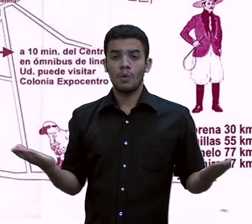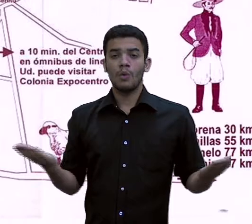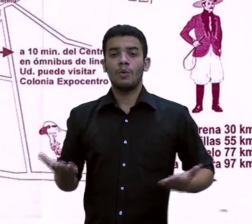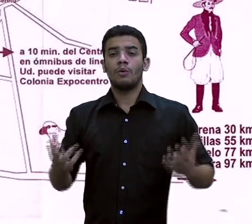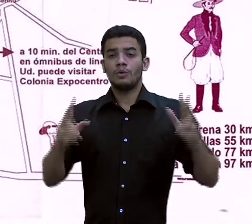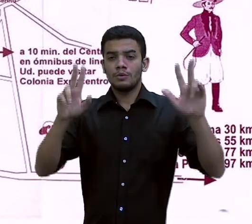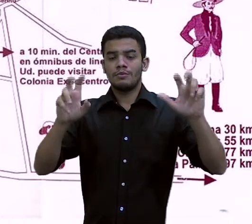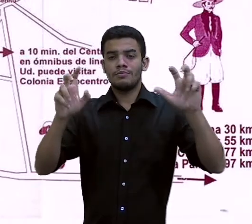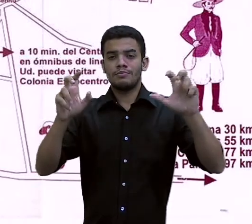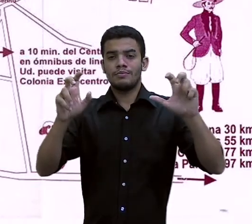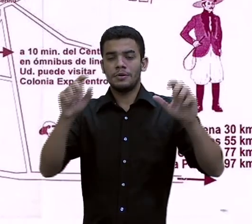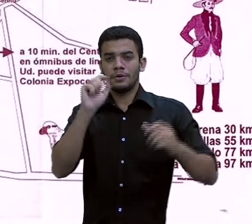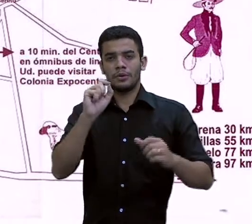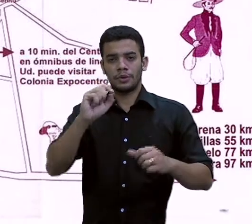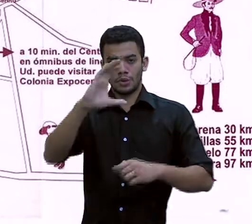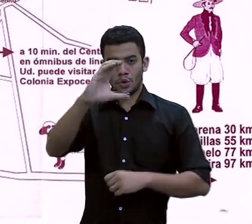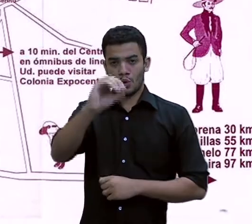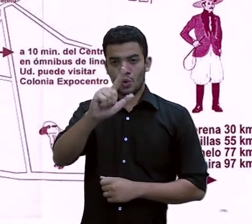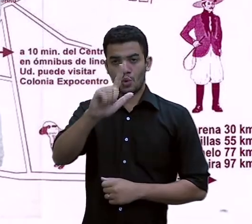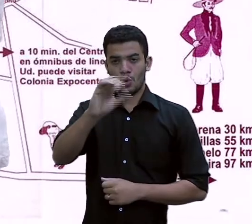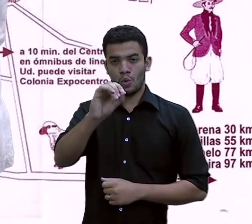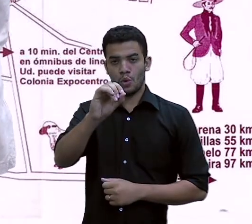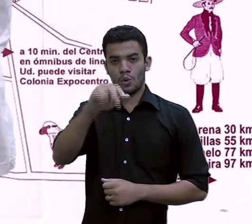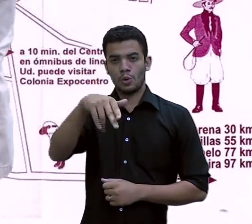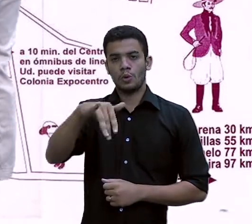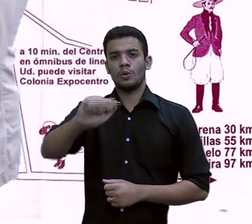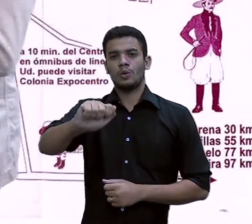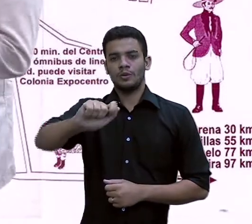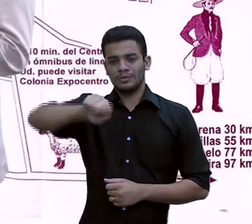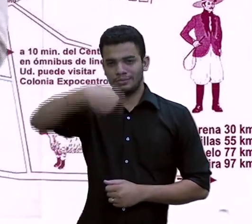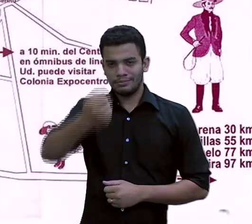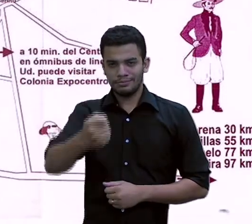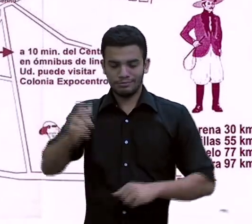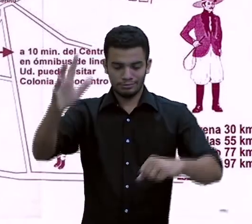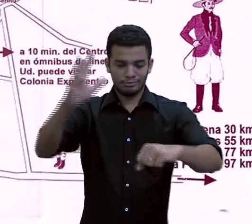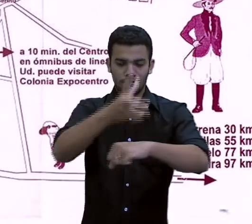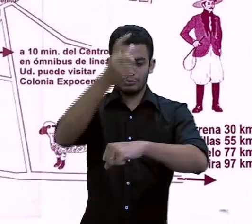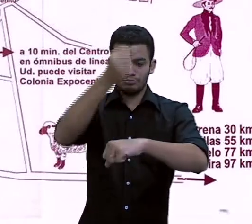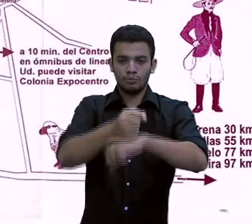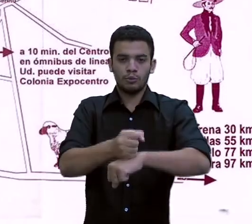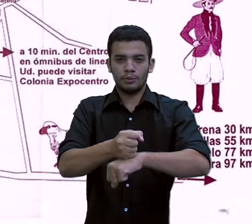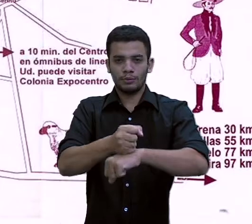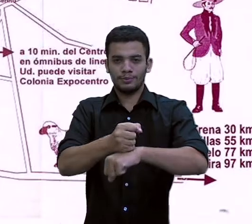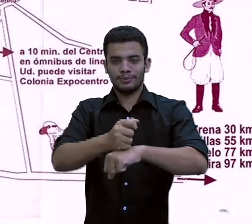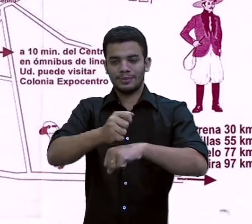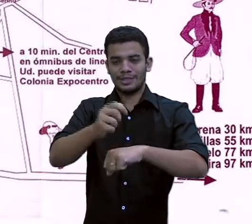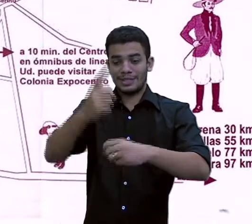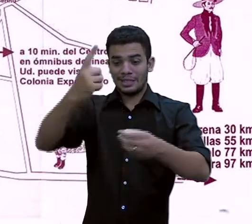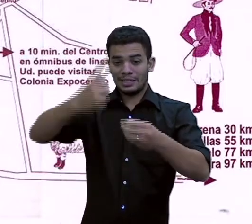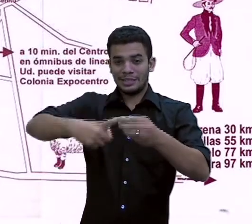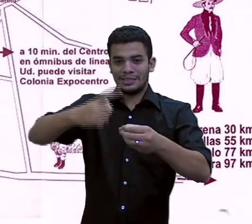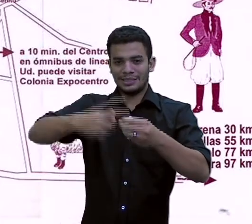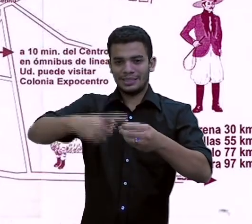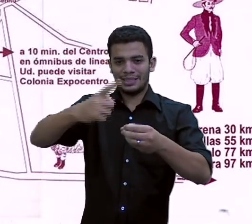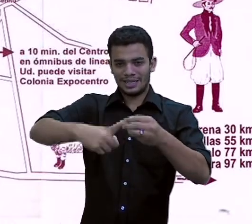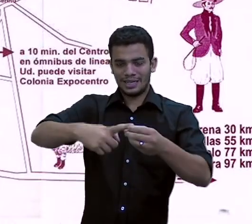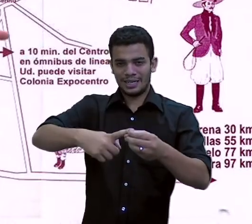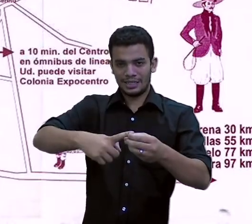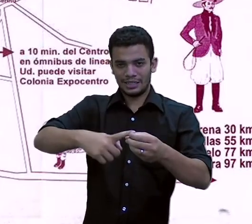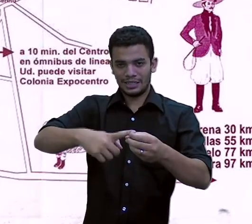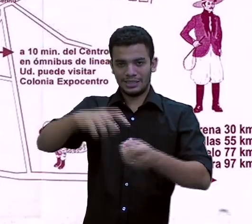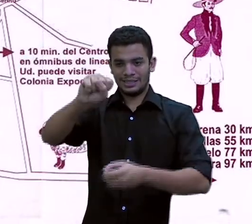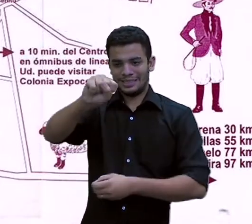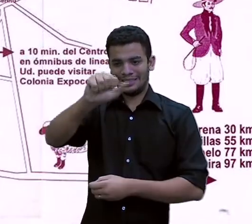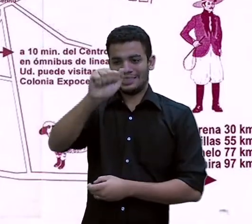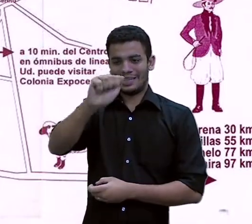de Sacramento. Aqui na nossa imagem está escrito em espanhol, com a região hoje de língua castelhana ou